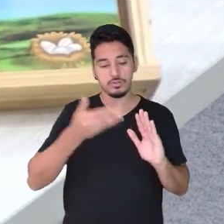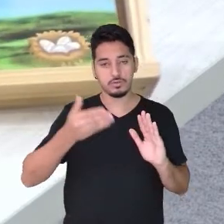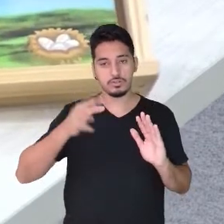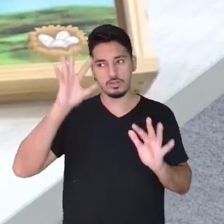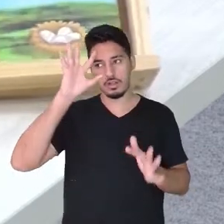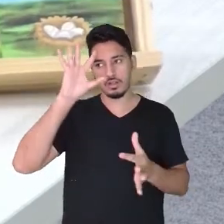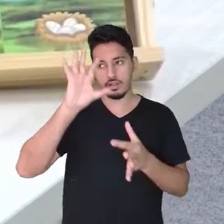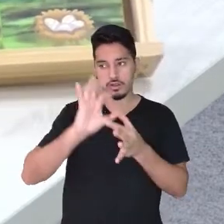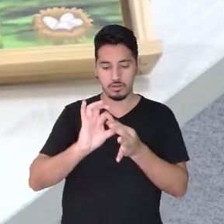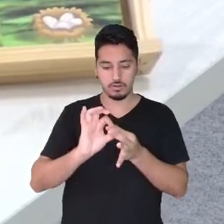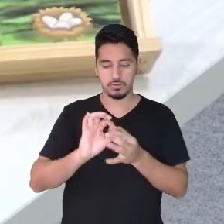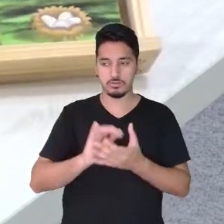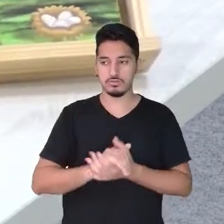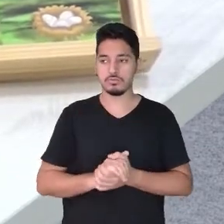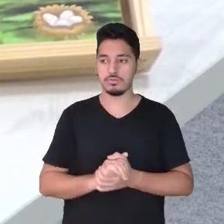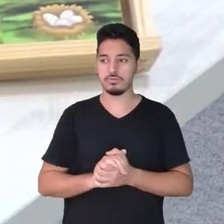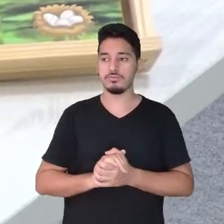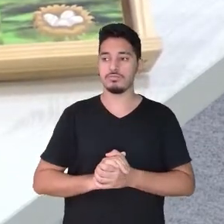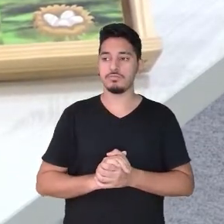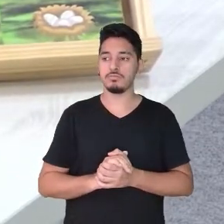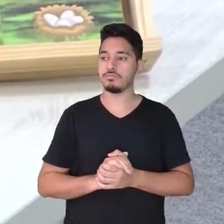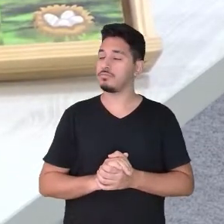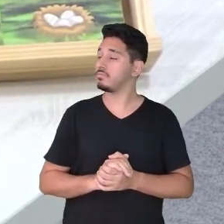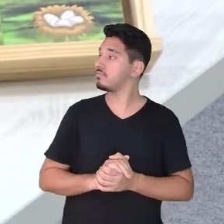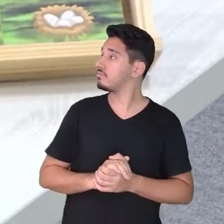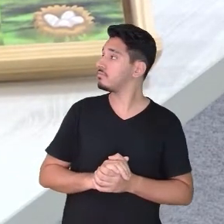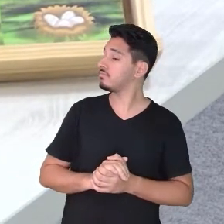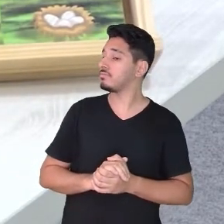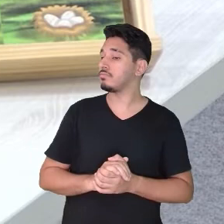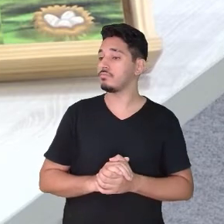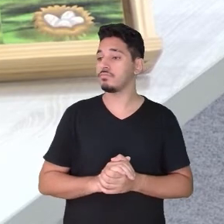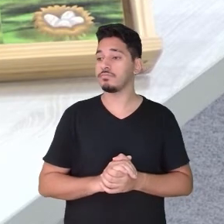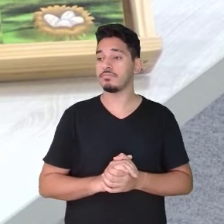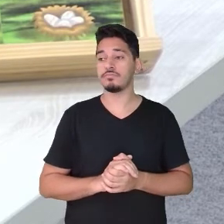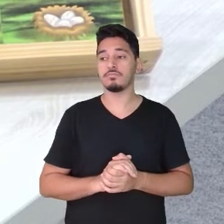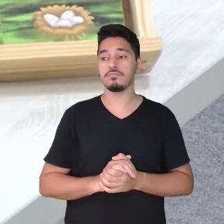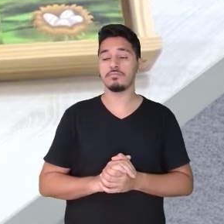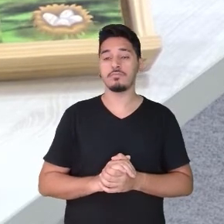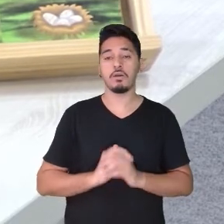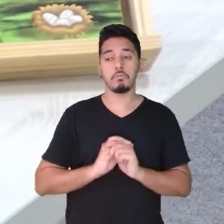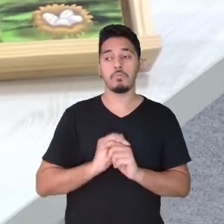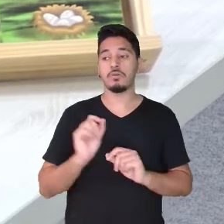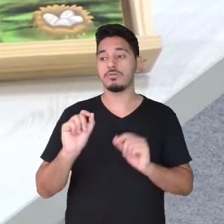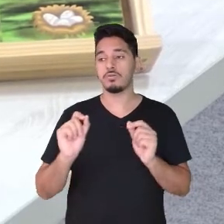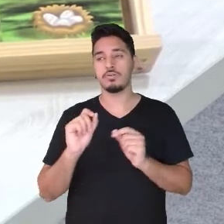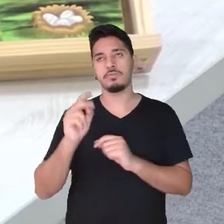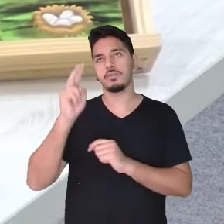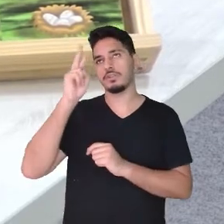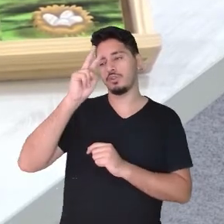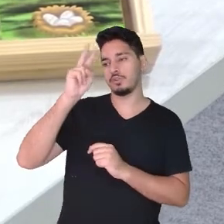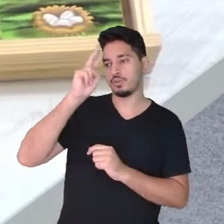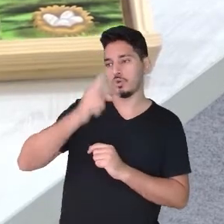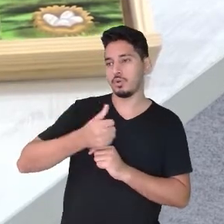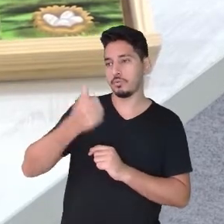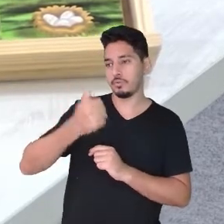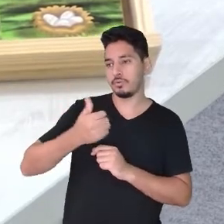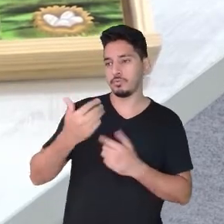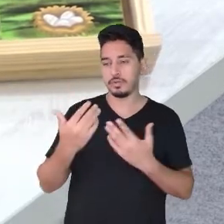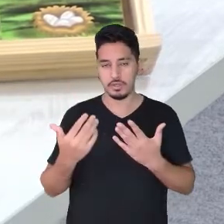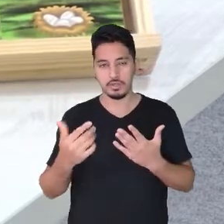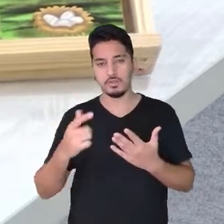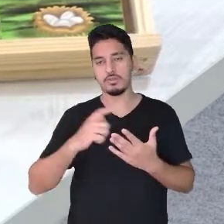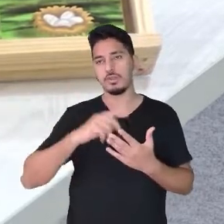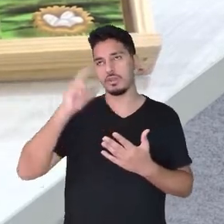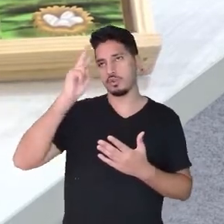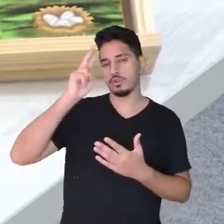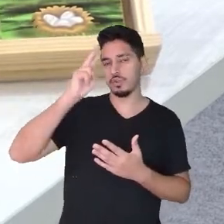lógica, que ela pode ser colocada como em forma de história primeiro, não é? Tem aqui a